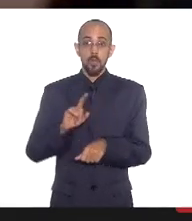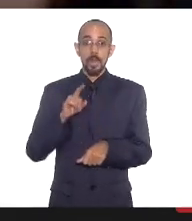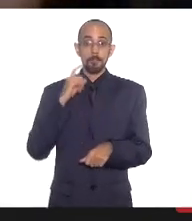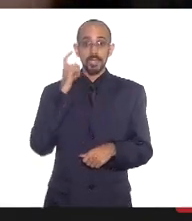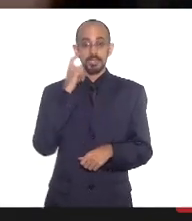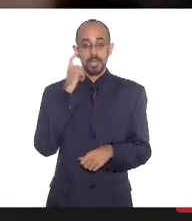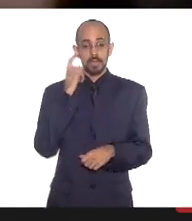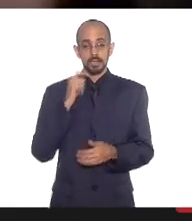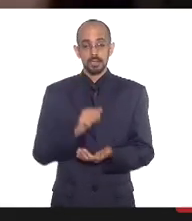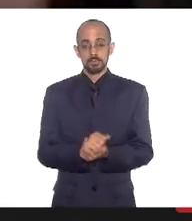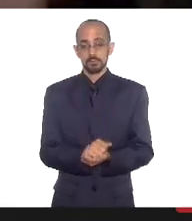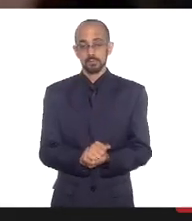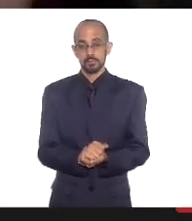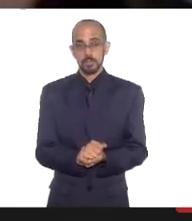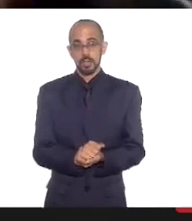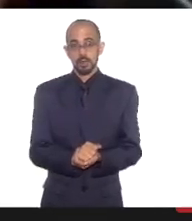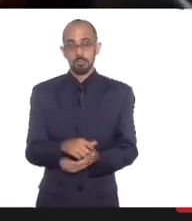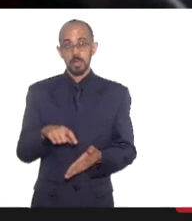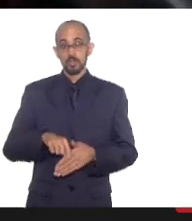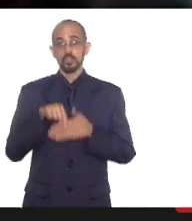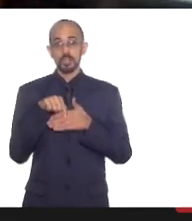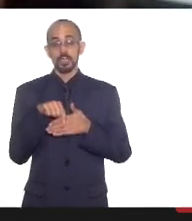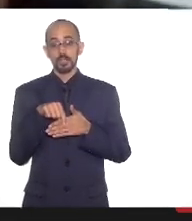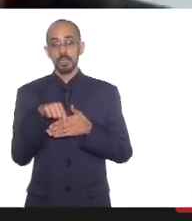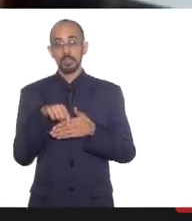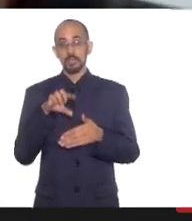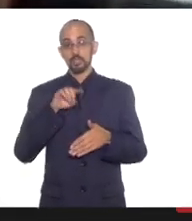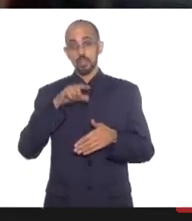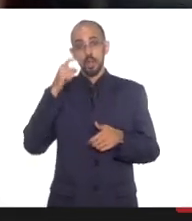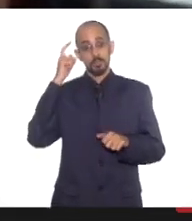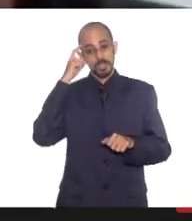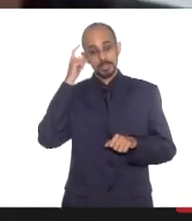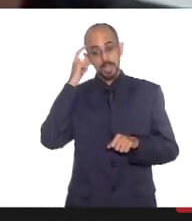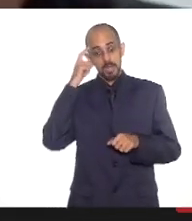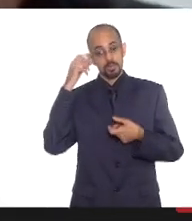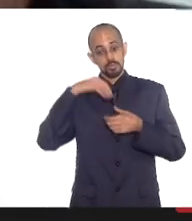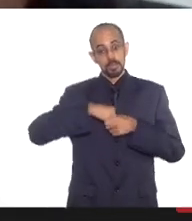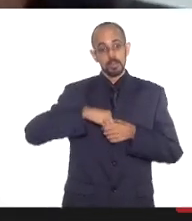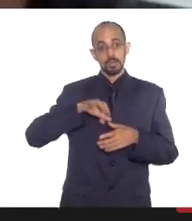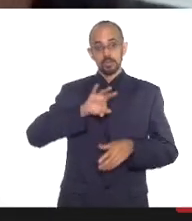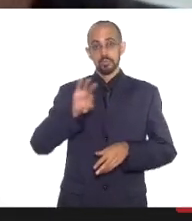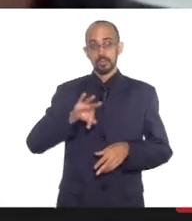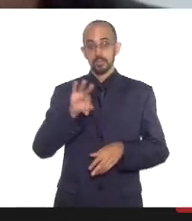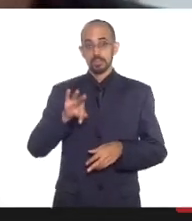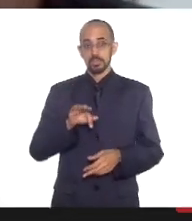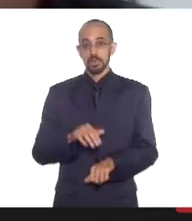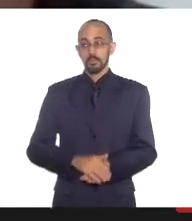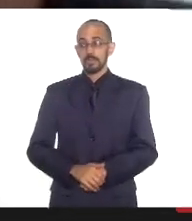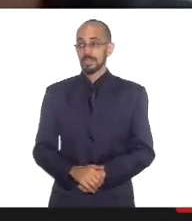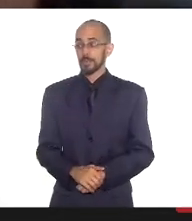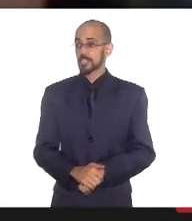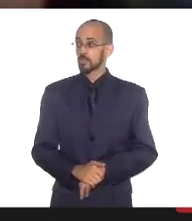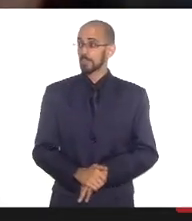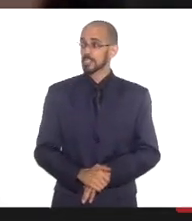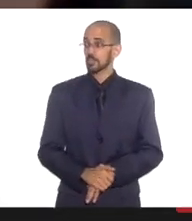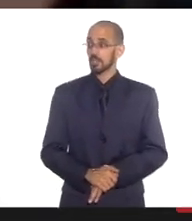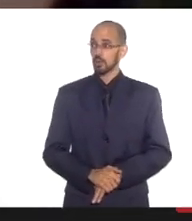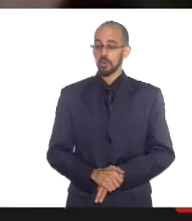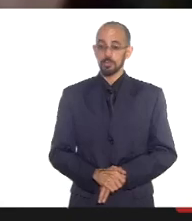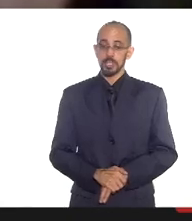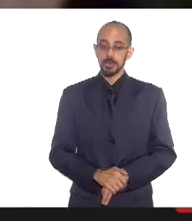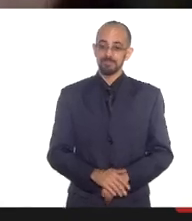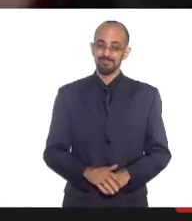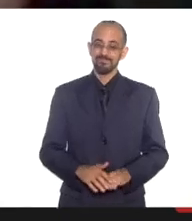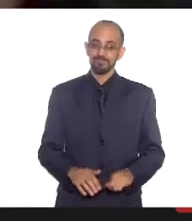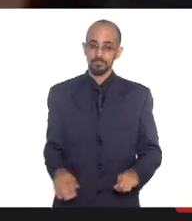por tentar o poder e sua São Francisco tentar na academia só que na academia pensa coloca no papel mas quem tem que implementar